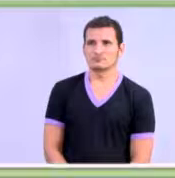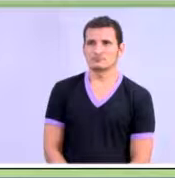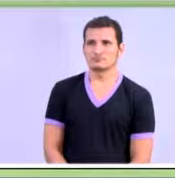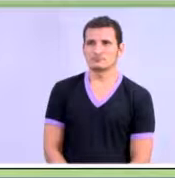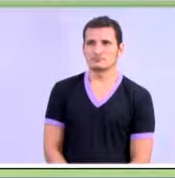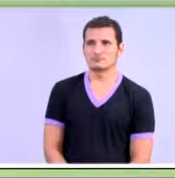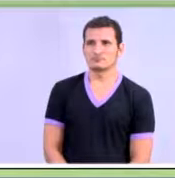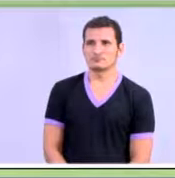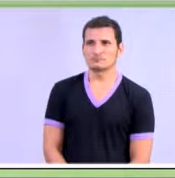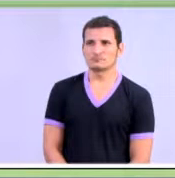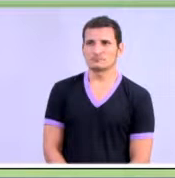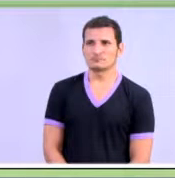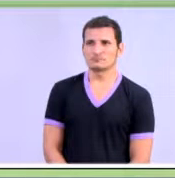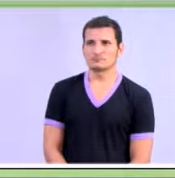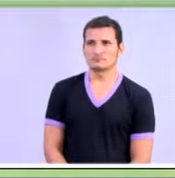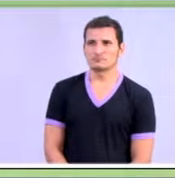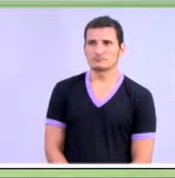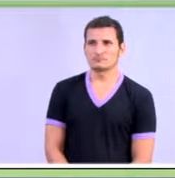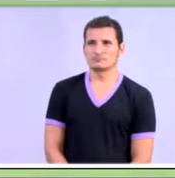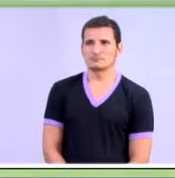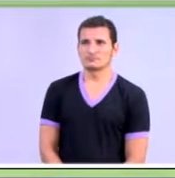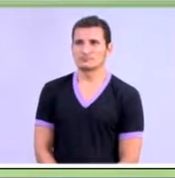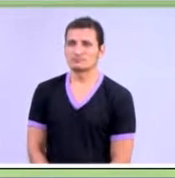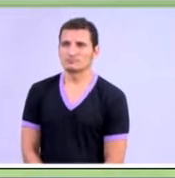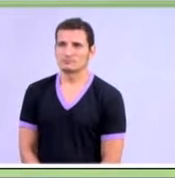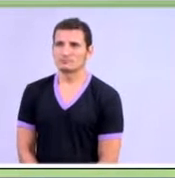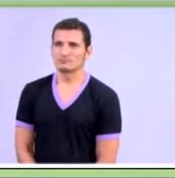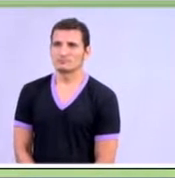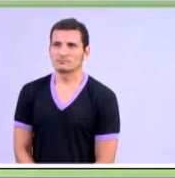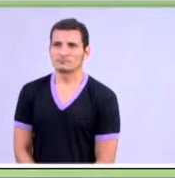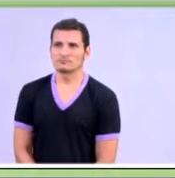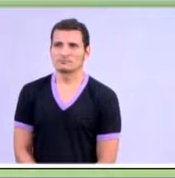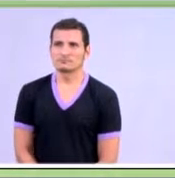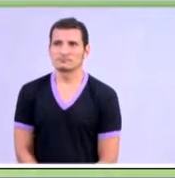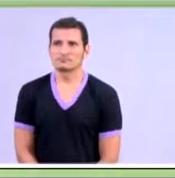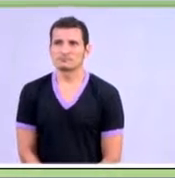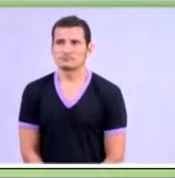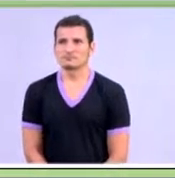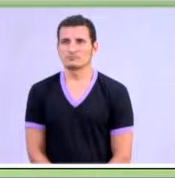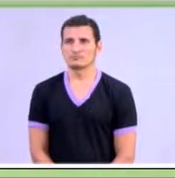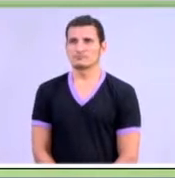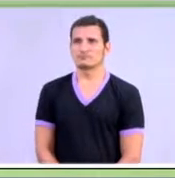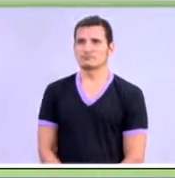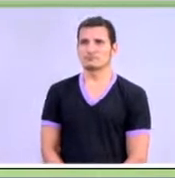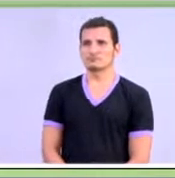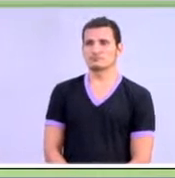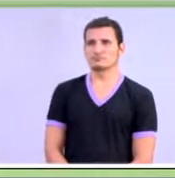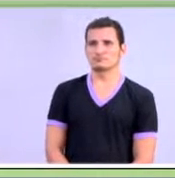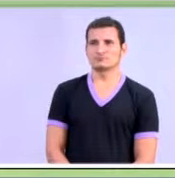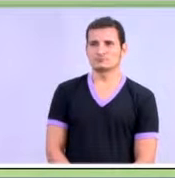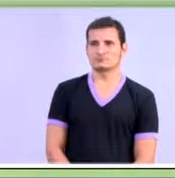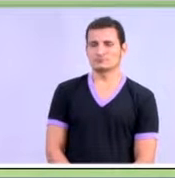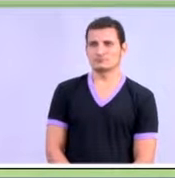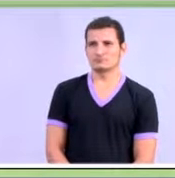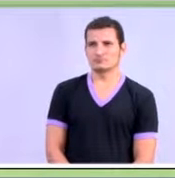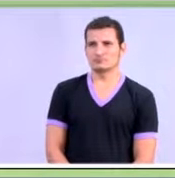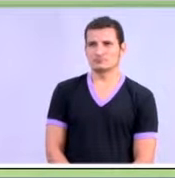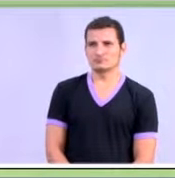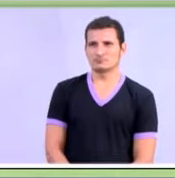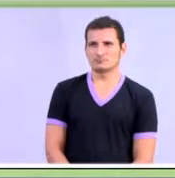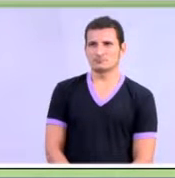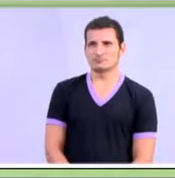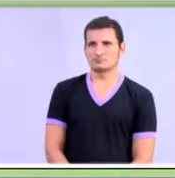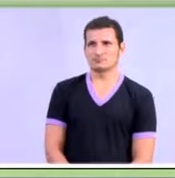vai receber o saldo que tinha antes menos o valor do saque. Então eu consegui sacar, a partir daqui eu consegui sacar. E o que eu vou